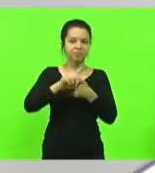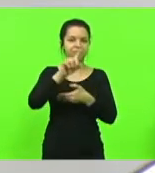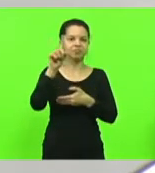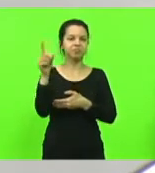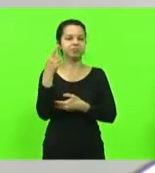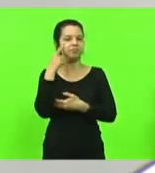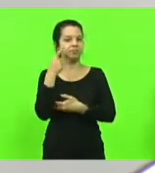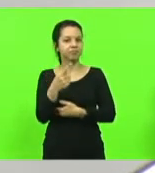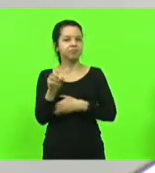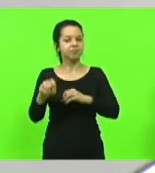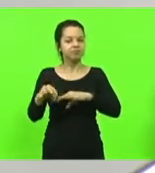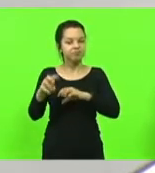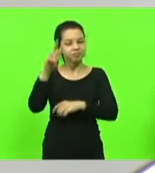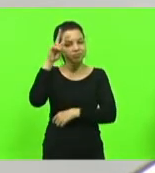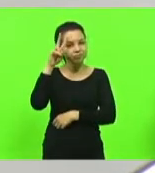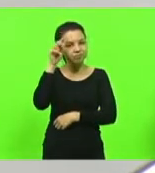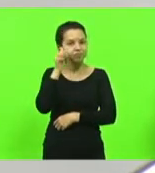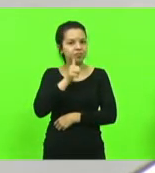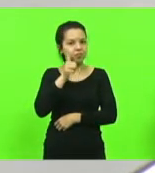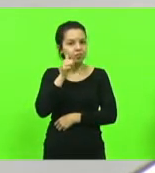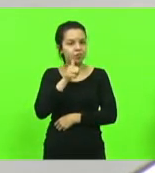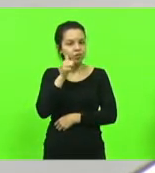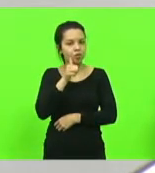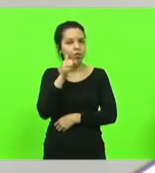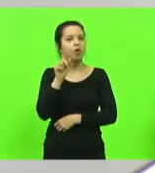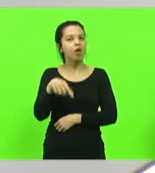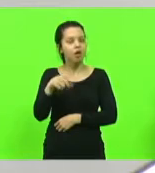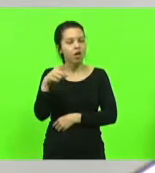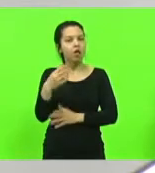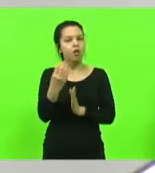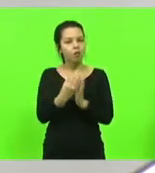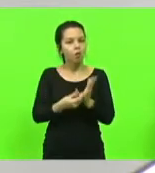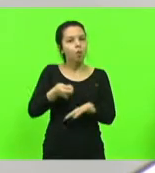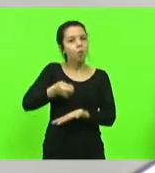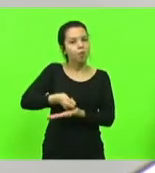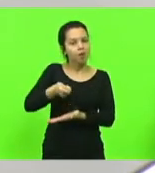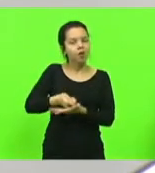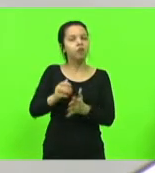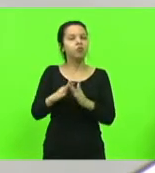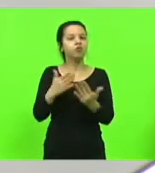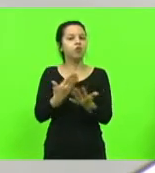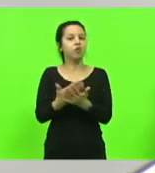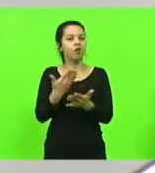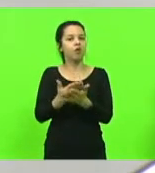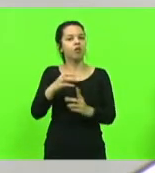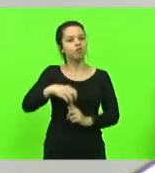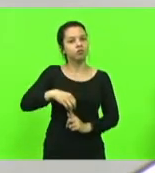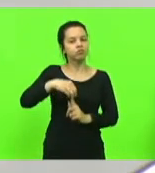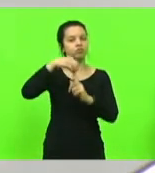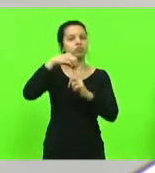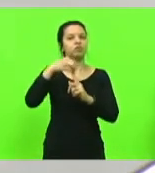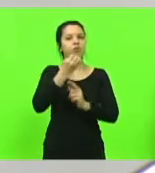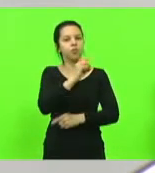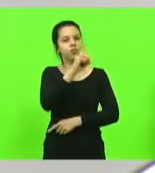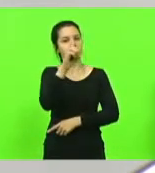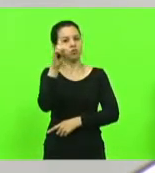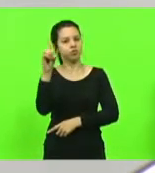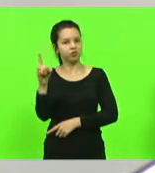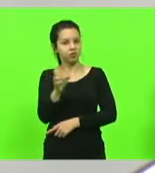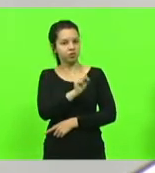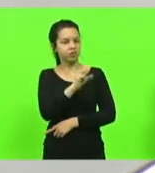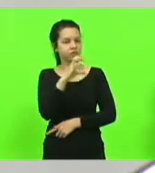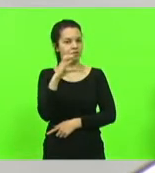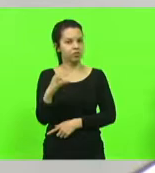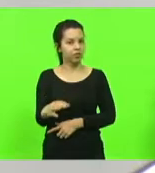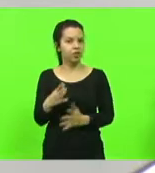história das mulheres como conteúdo obrigatório nas escolas mereceu destaque no Bom Dia Santa Catarina, nas